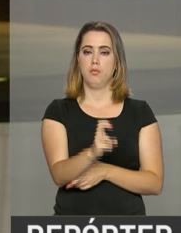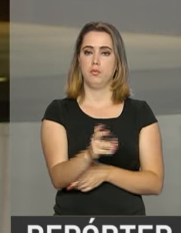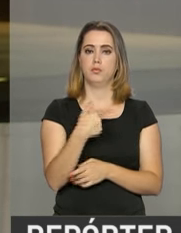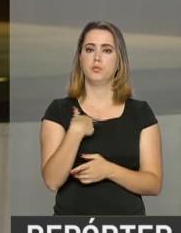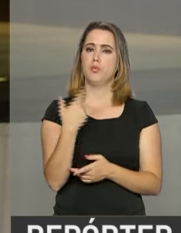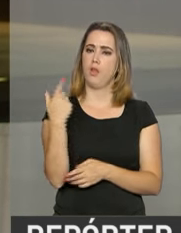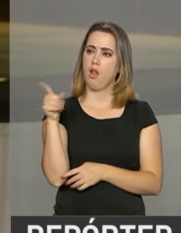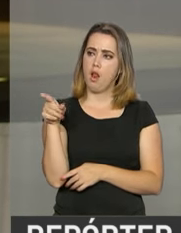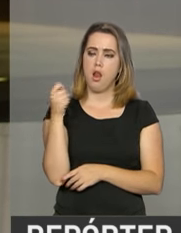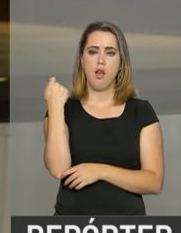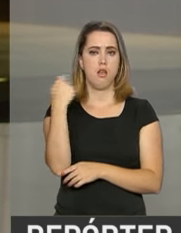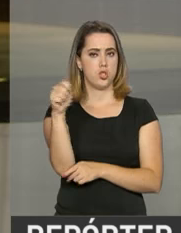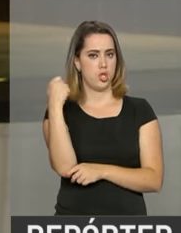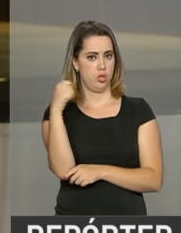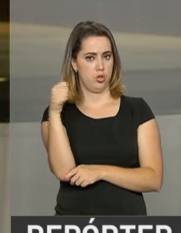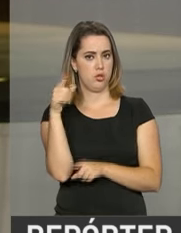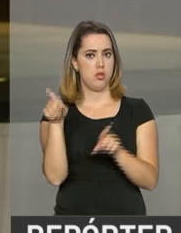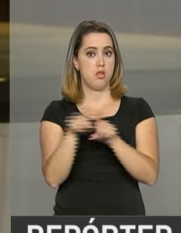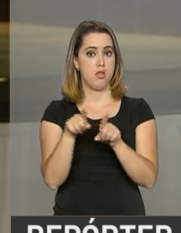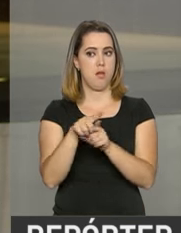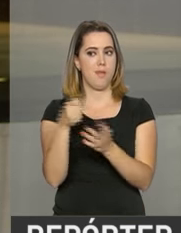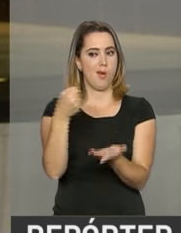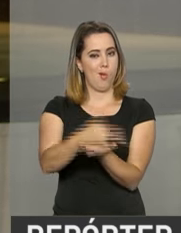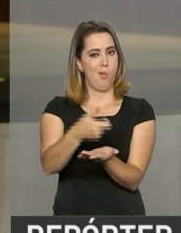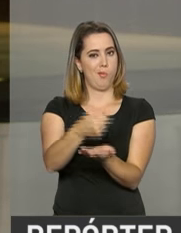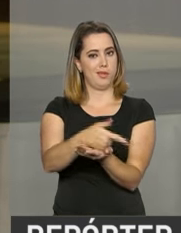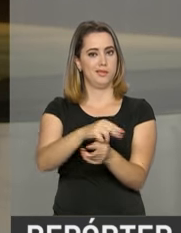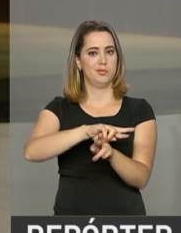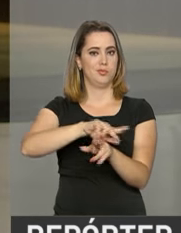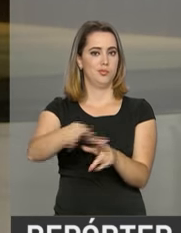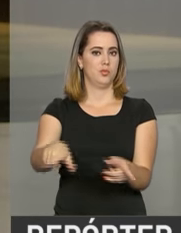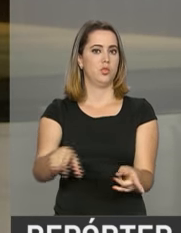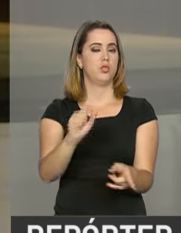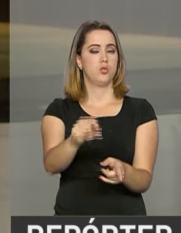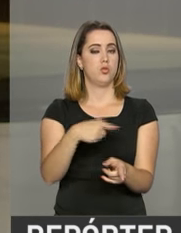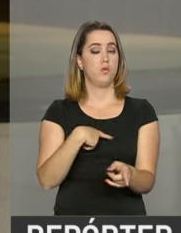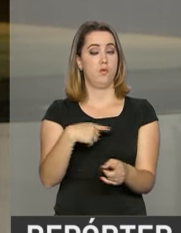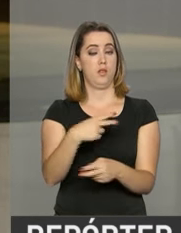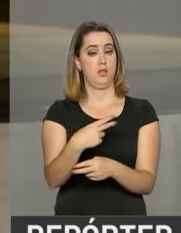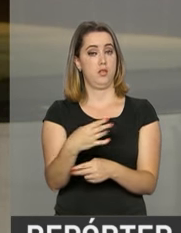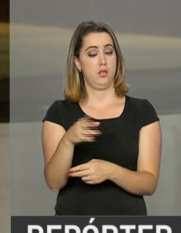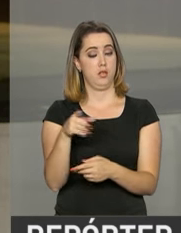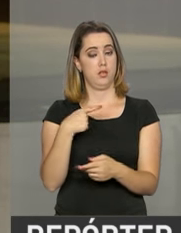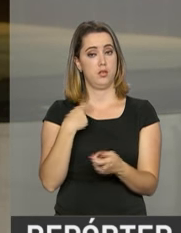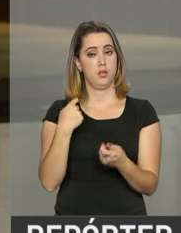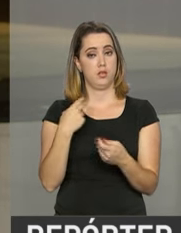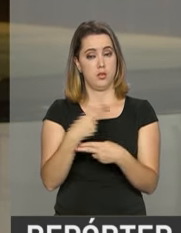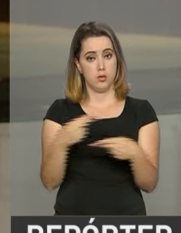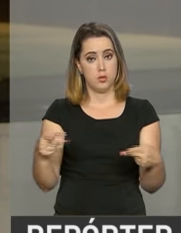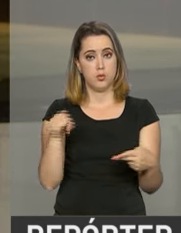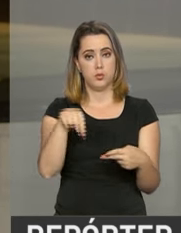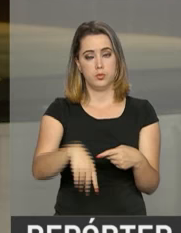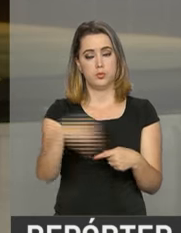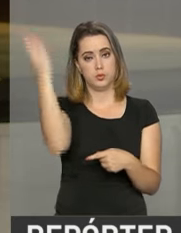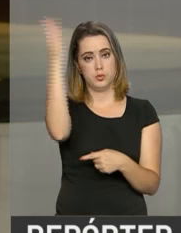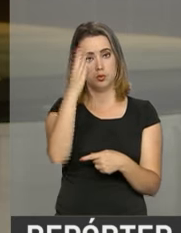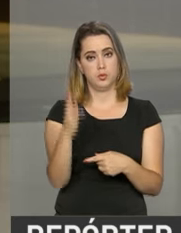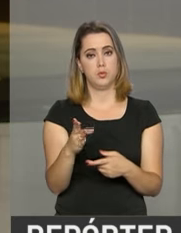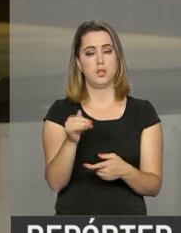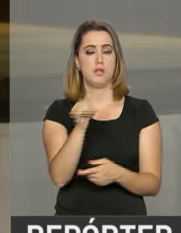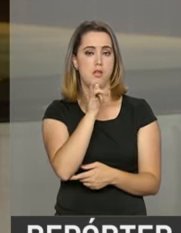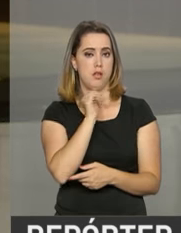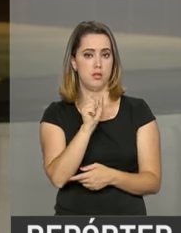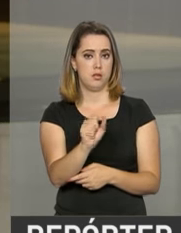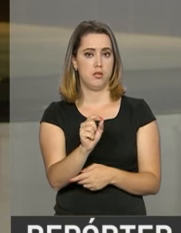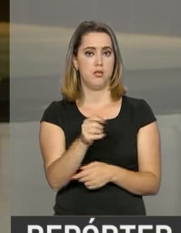é o maior comprador de bens manufaturados aqueles que TM maior valor agregado do Brasil no mundo